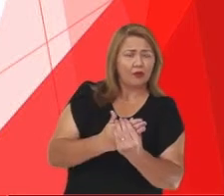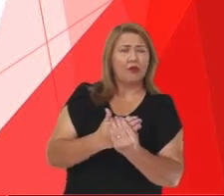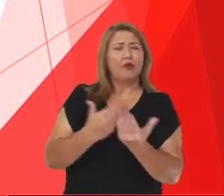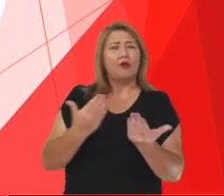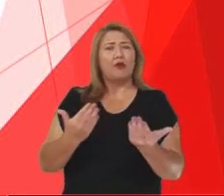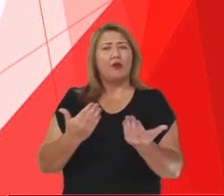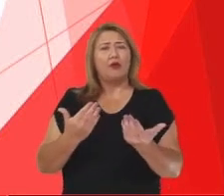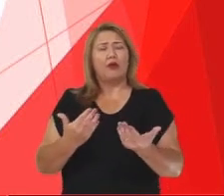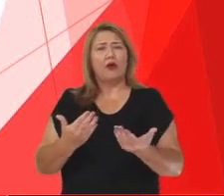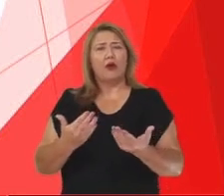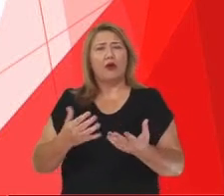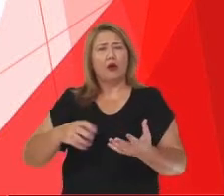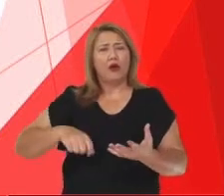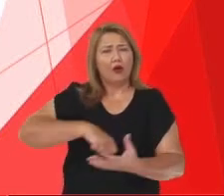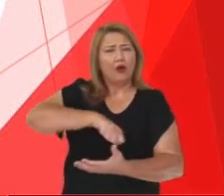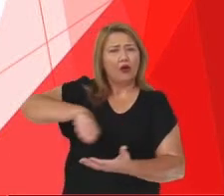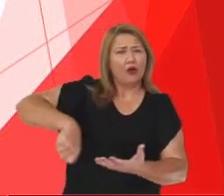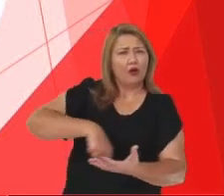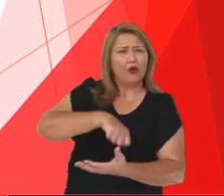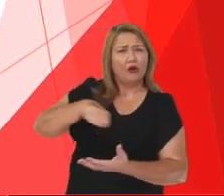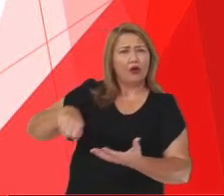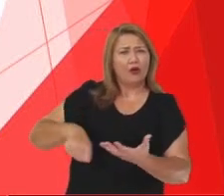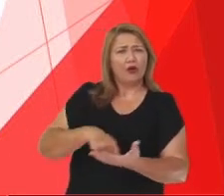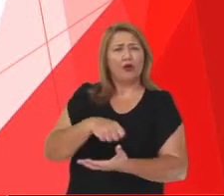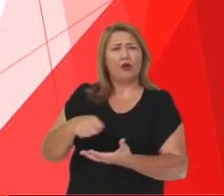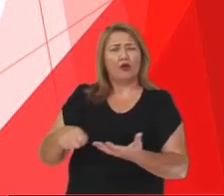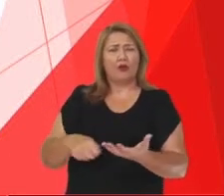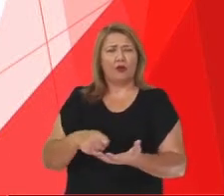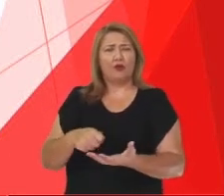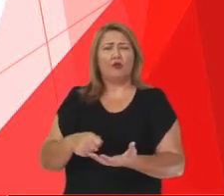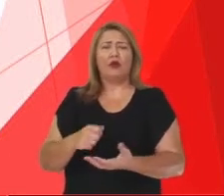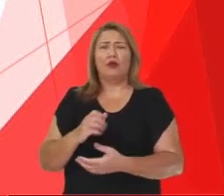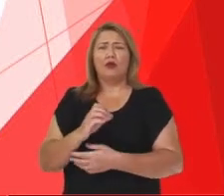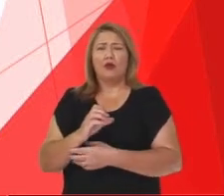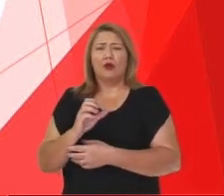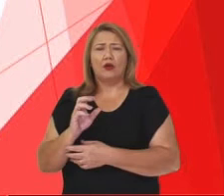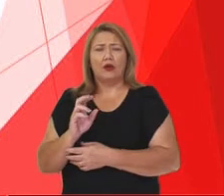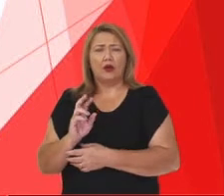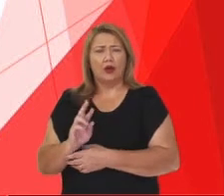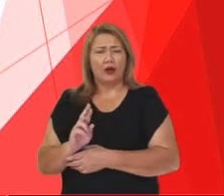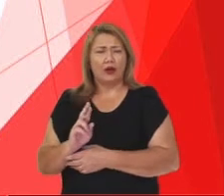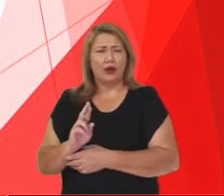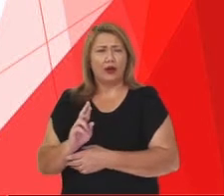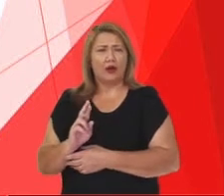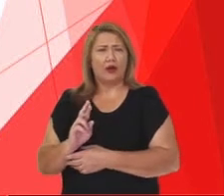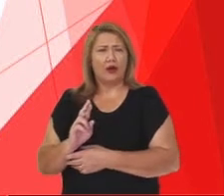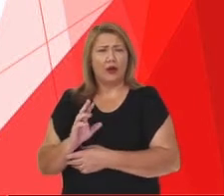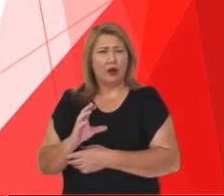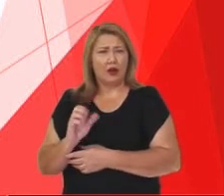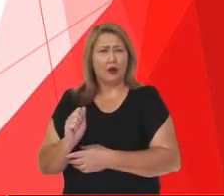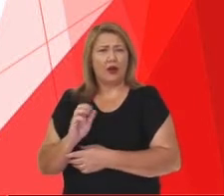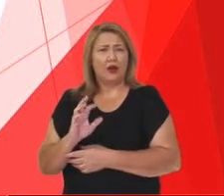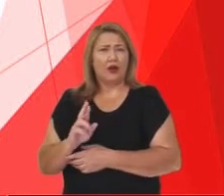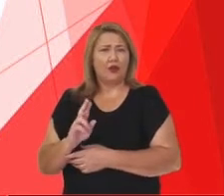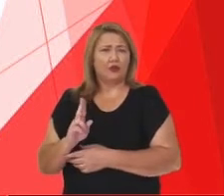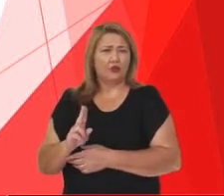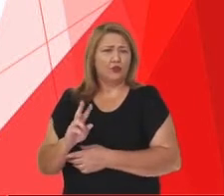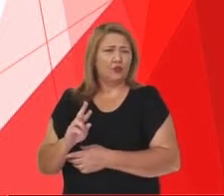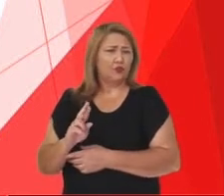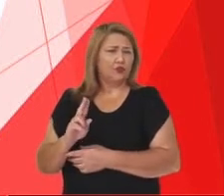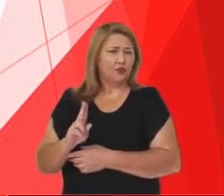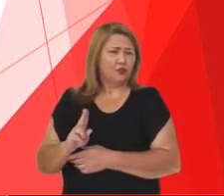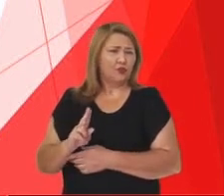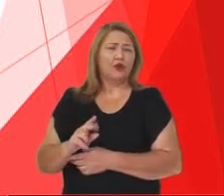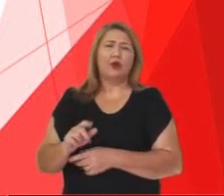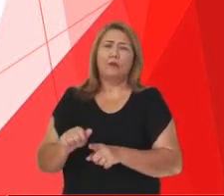o vatapá, o caruru, o munguzá e o angu. A gente também não pode